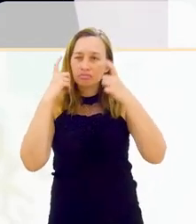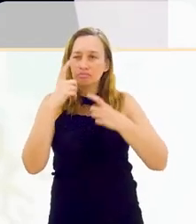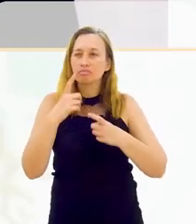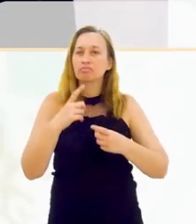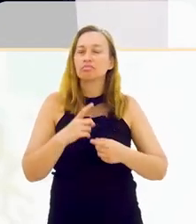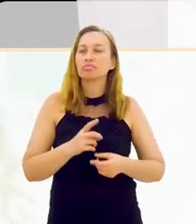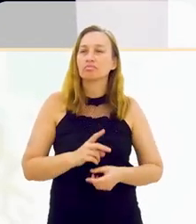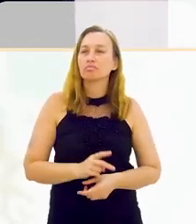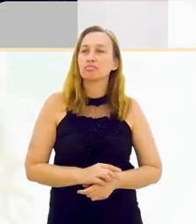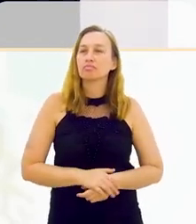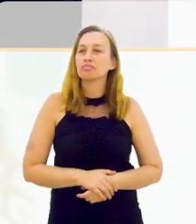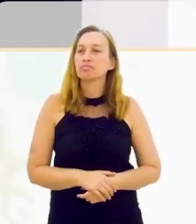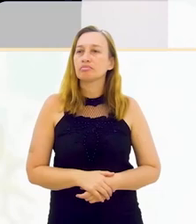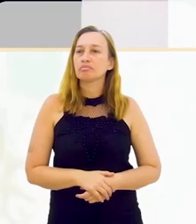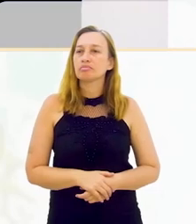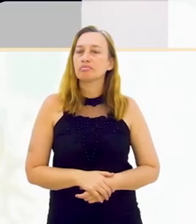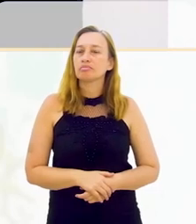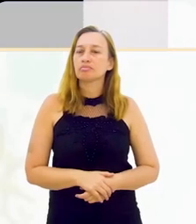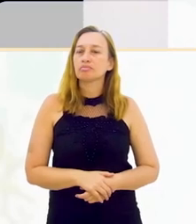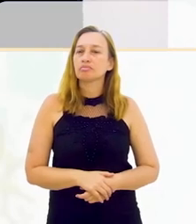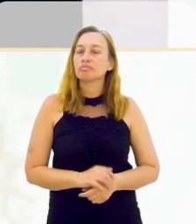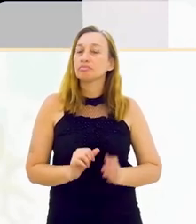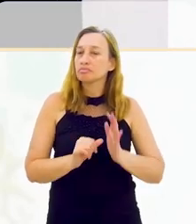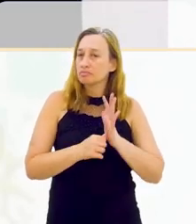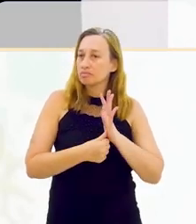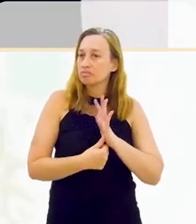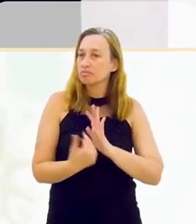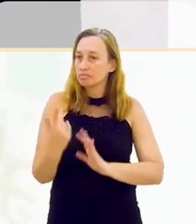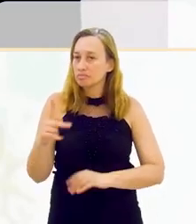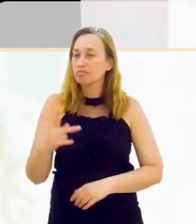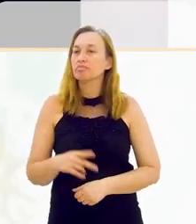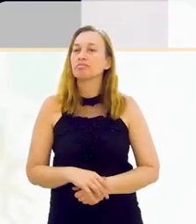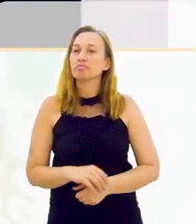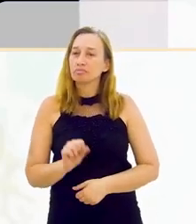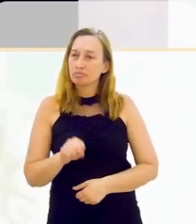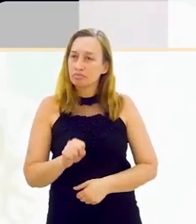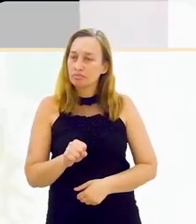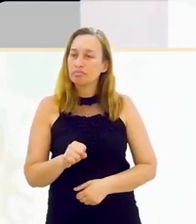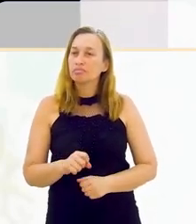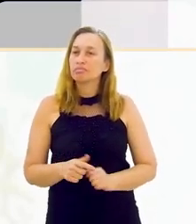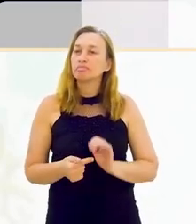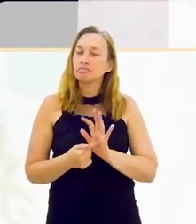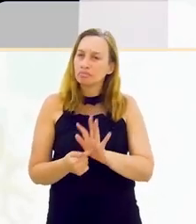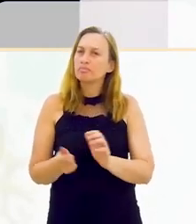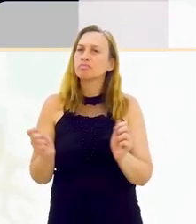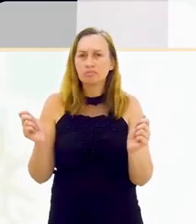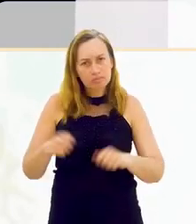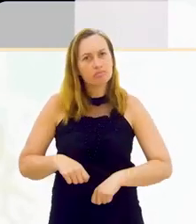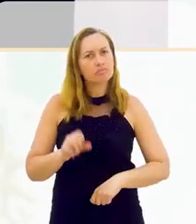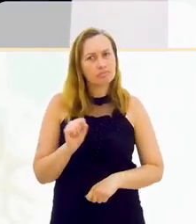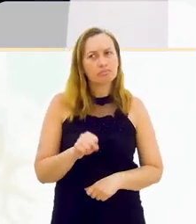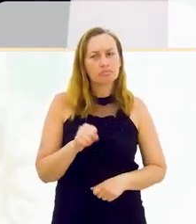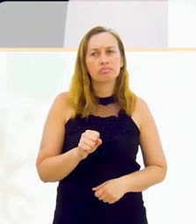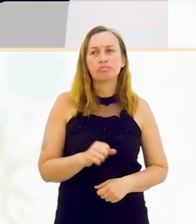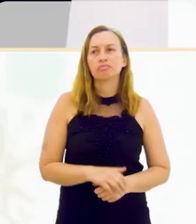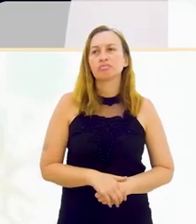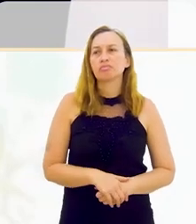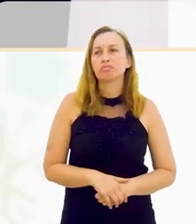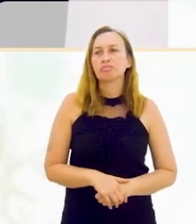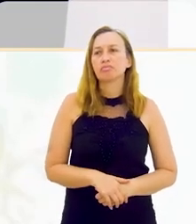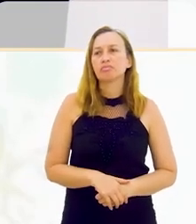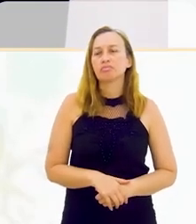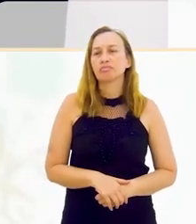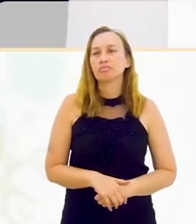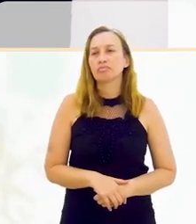essa preocupação de trabalhar muito recorte racial. Com a identificação. E isso, mostrar o que é possível,